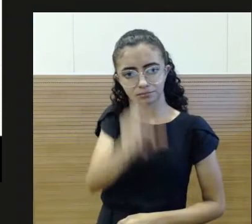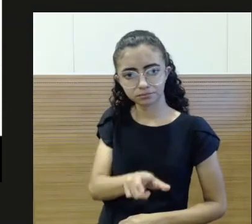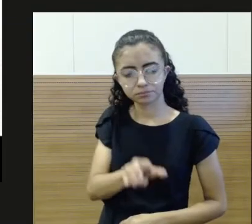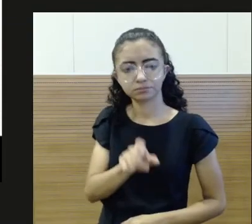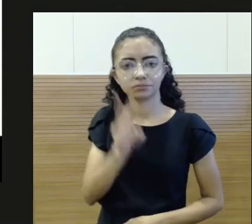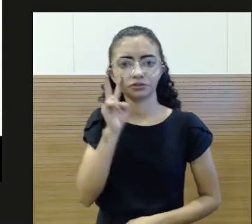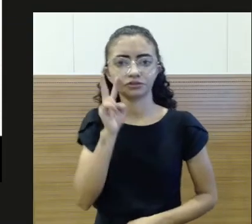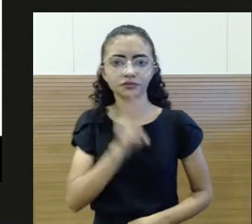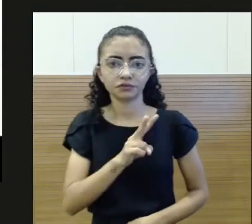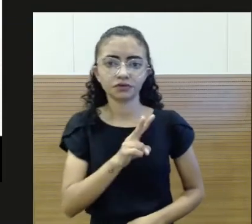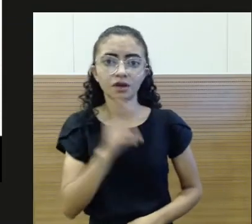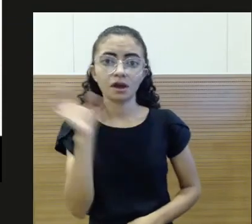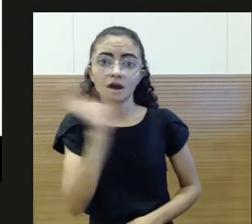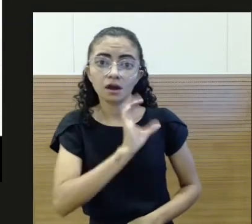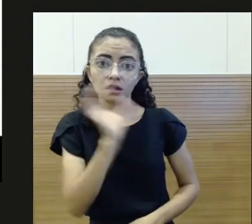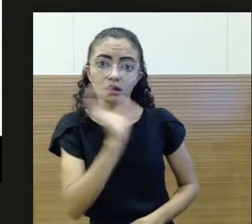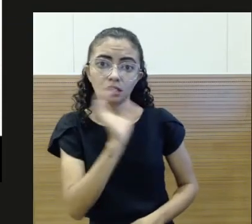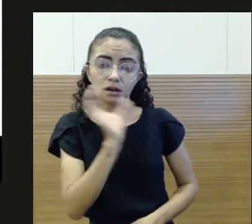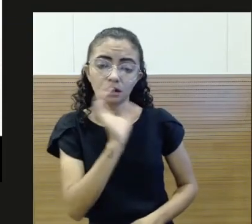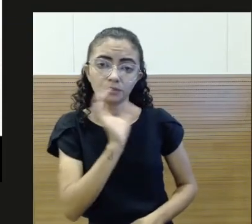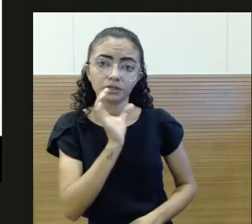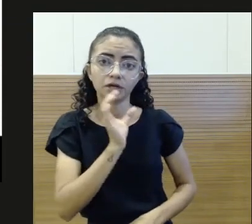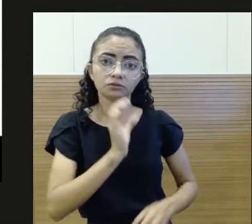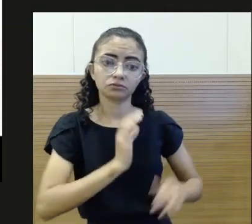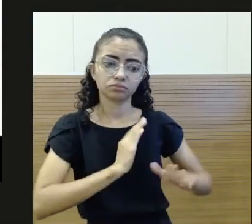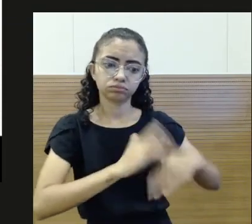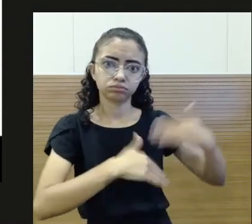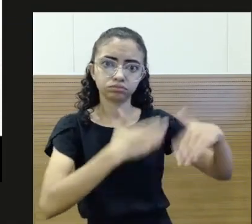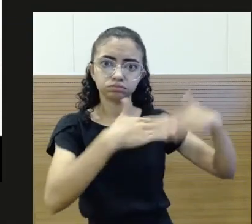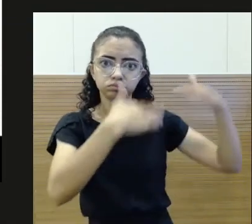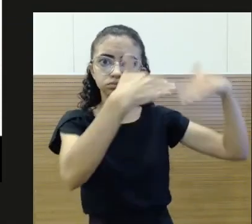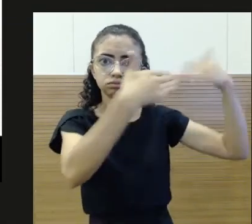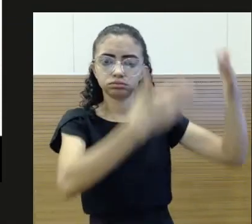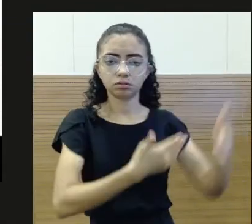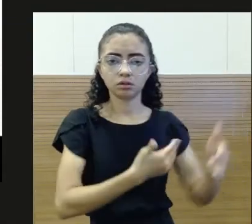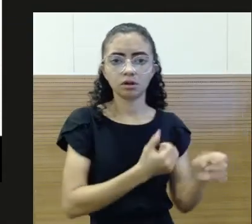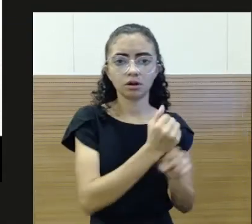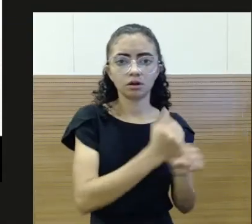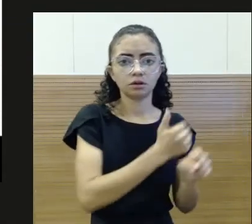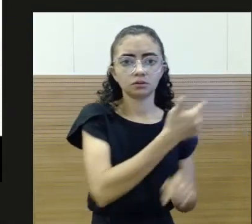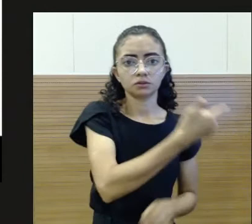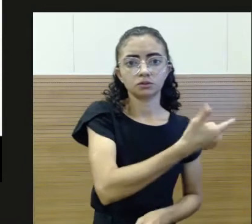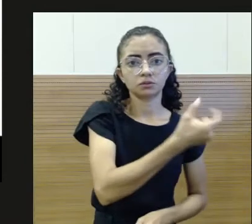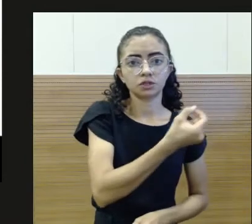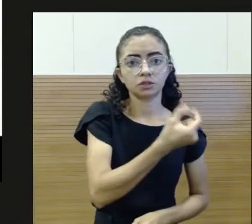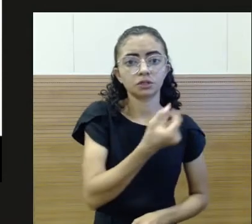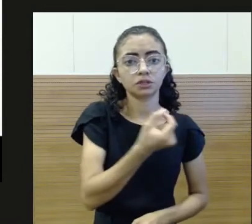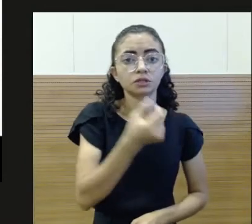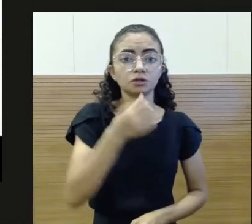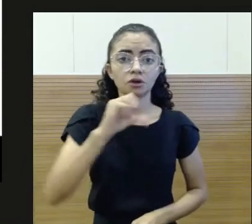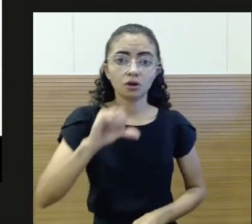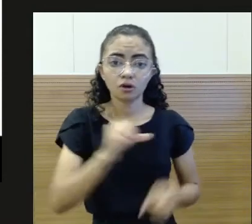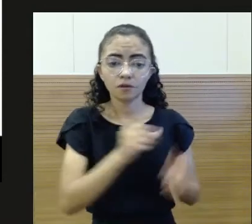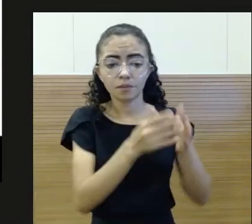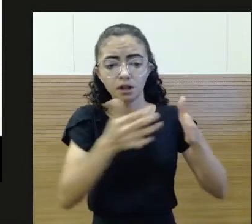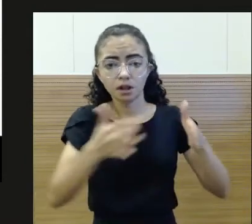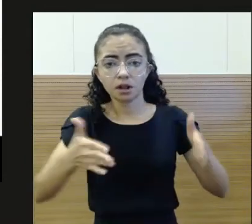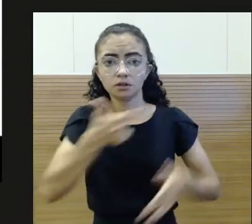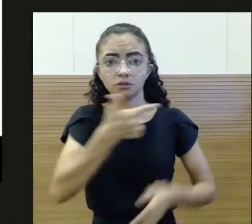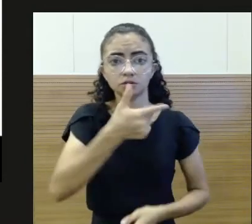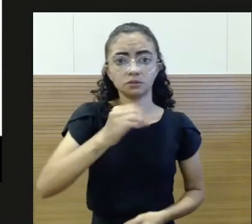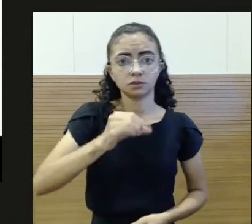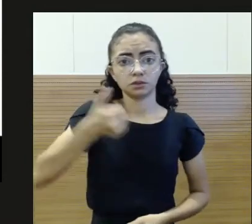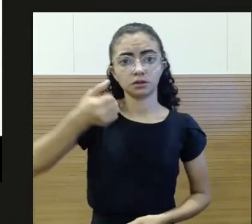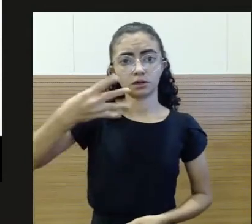da velocidade de crescimento que entre 2009 e 2014 foi 50 vezes maior